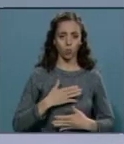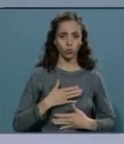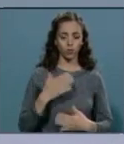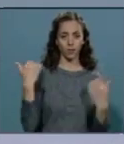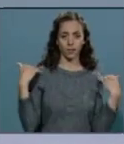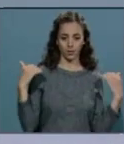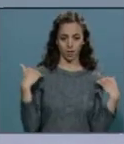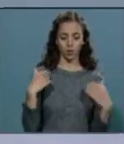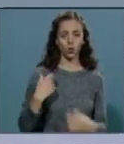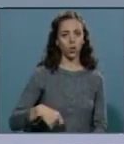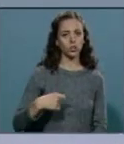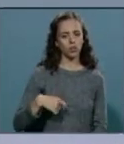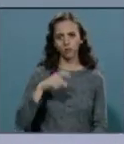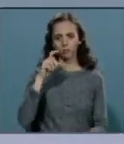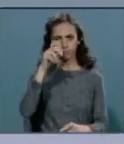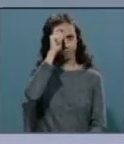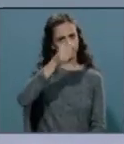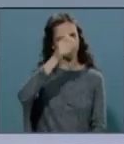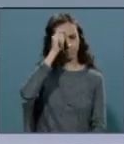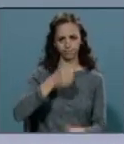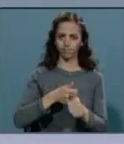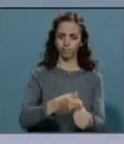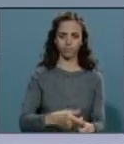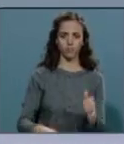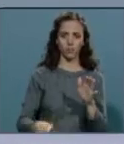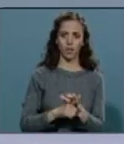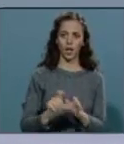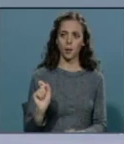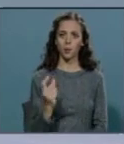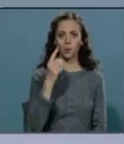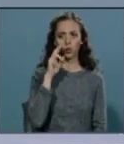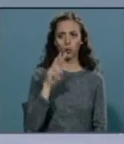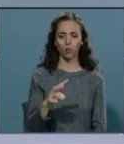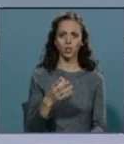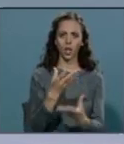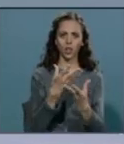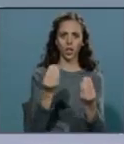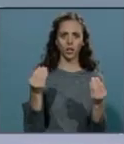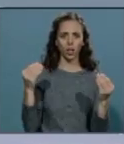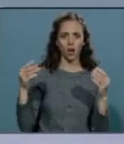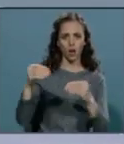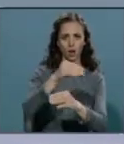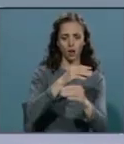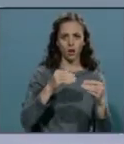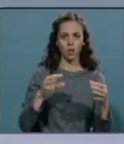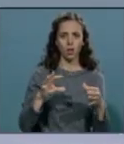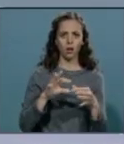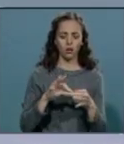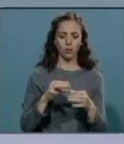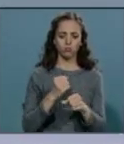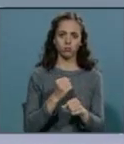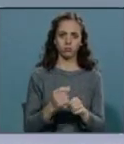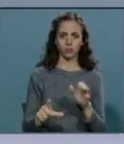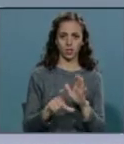conta estranho nacional respeito rigorosamente aquilo que ela é que ele é a primeira vez que vejo tantas cinema para no cumprimento